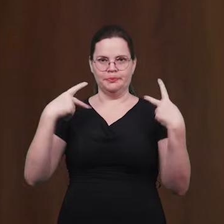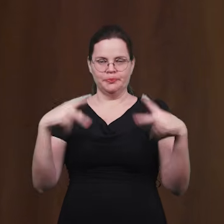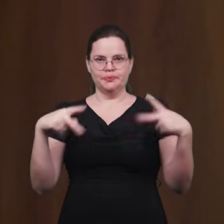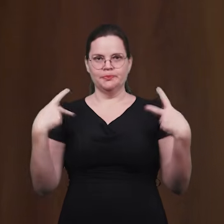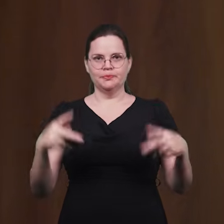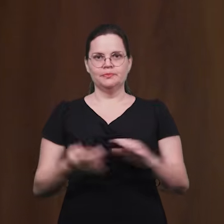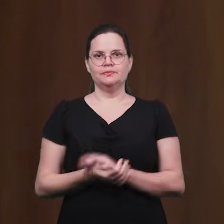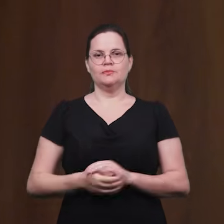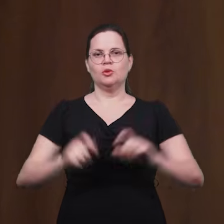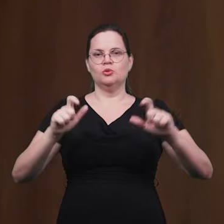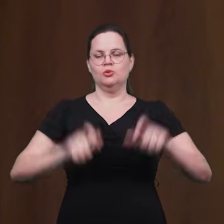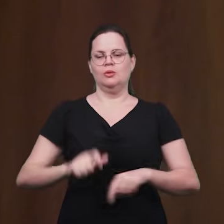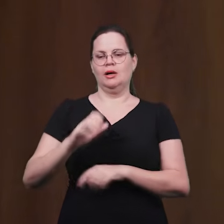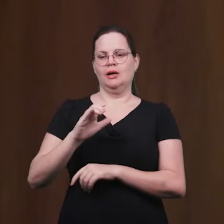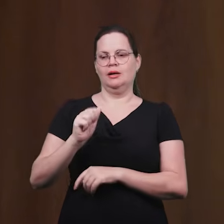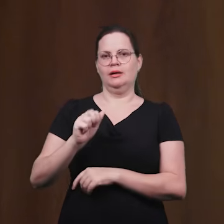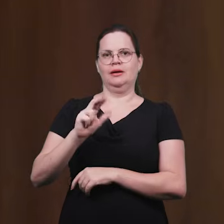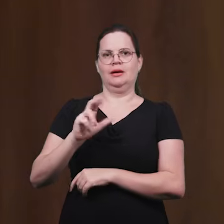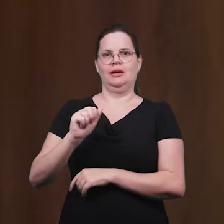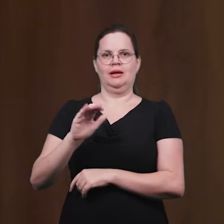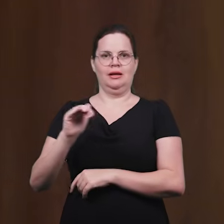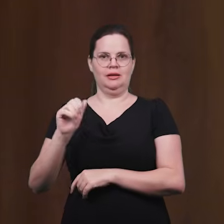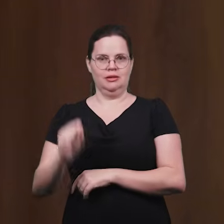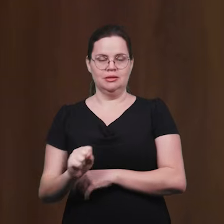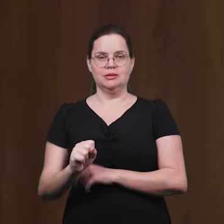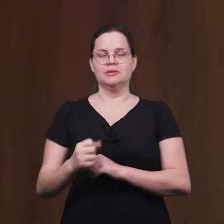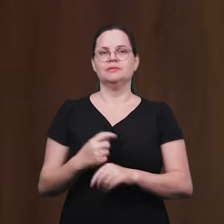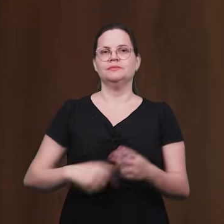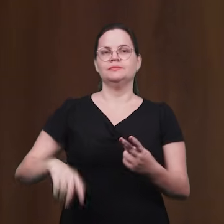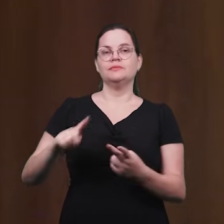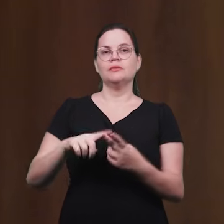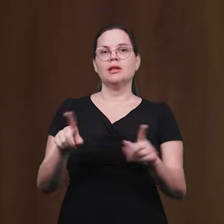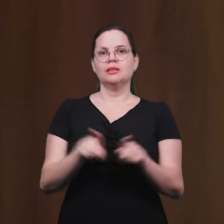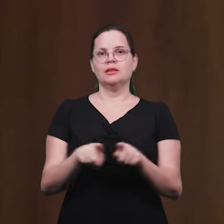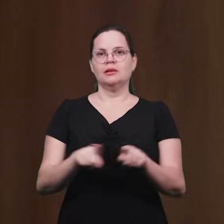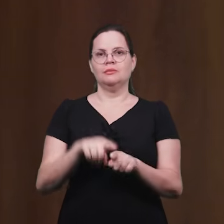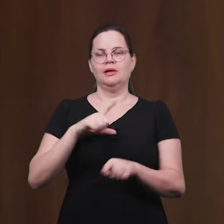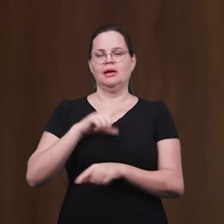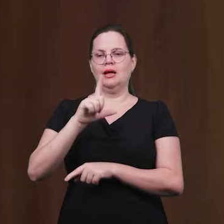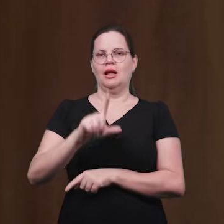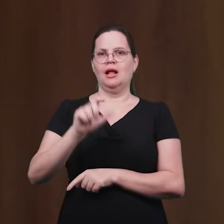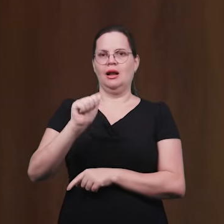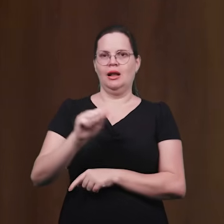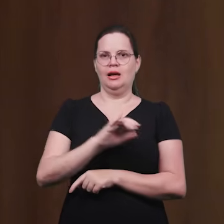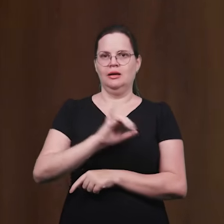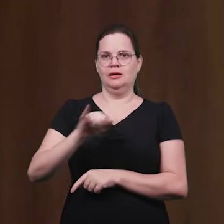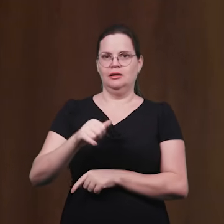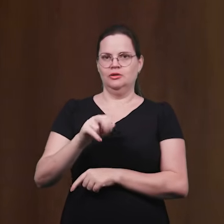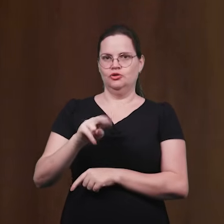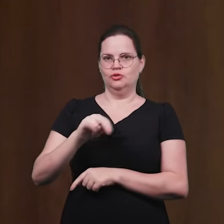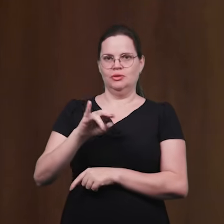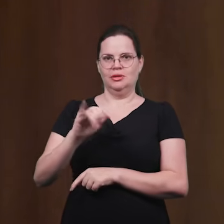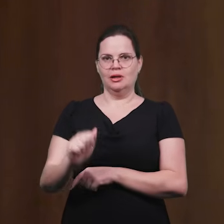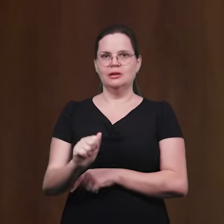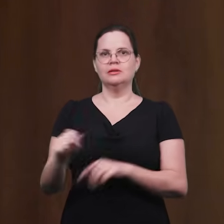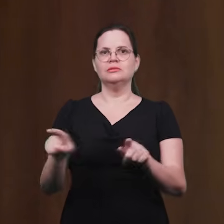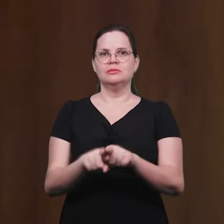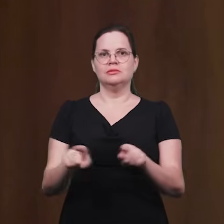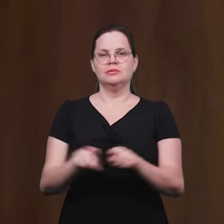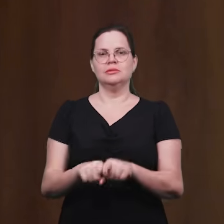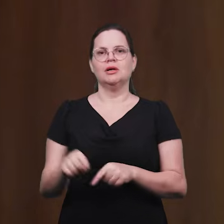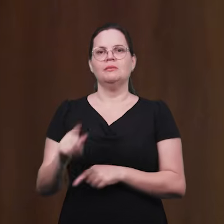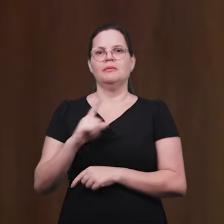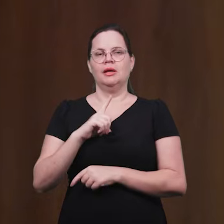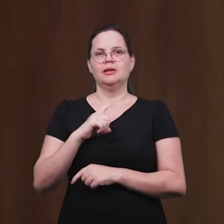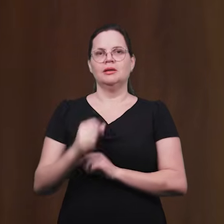pregação em Caracas, né? Vamos começar por aí. Temos em La Julia, né? Em